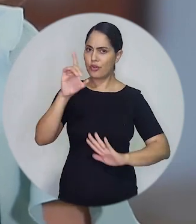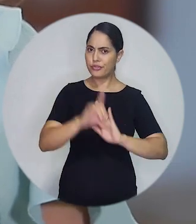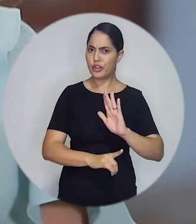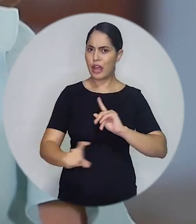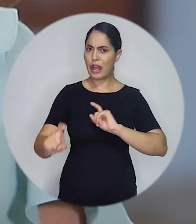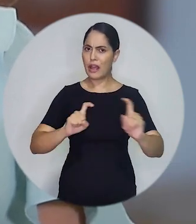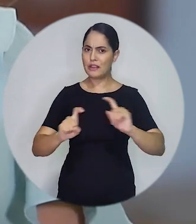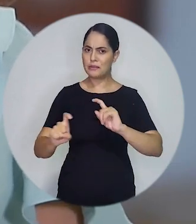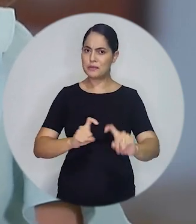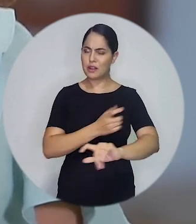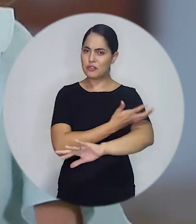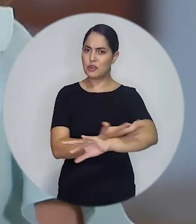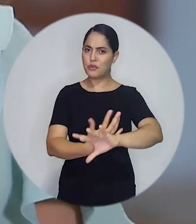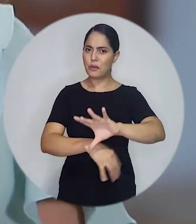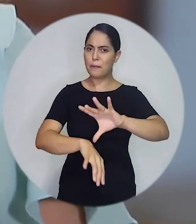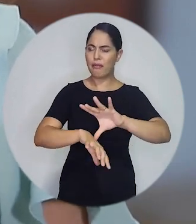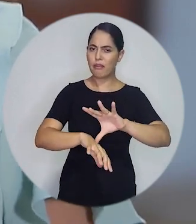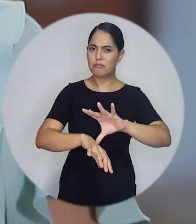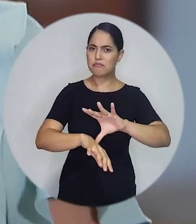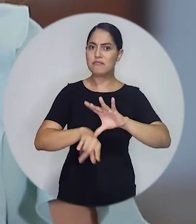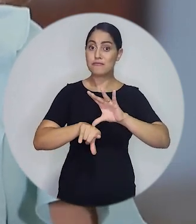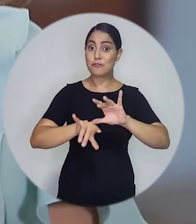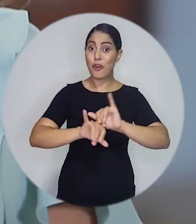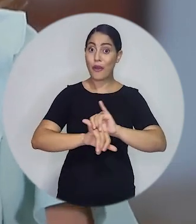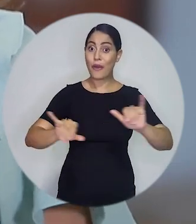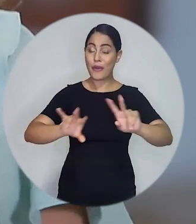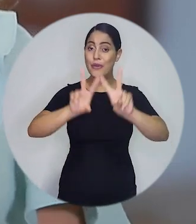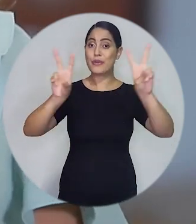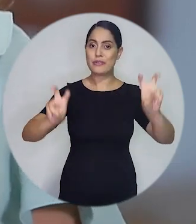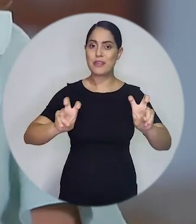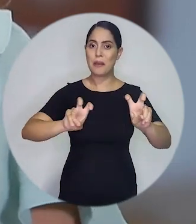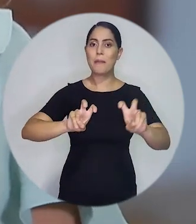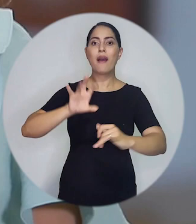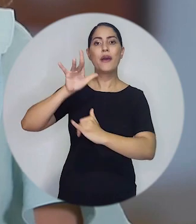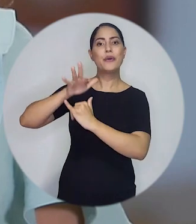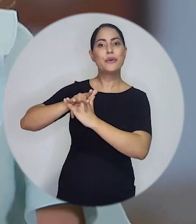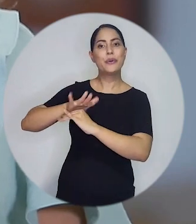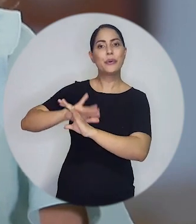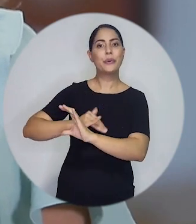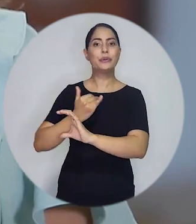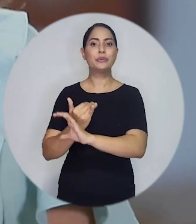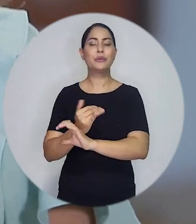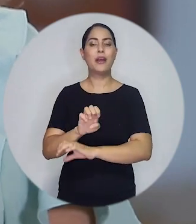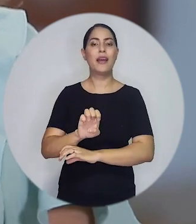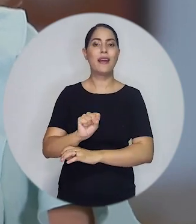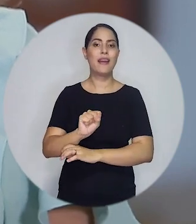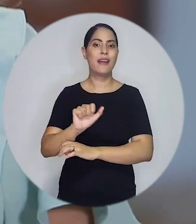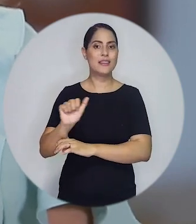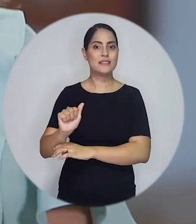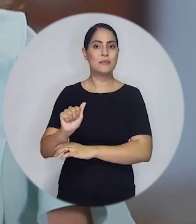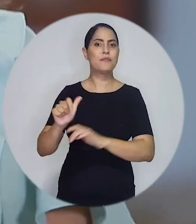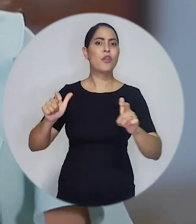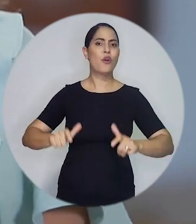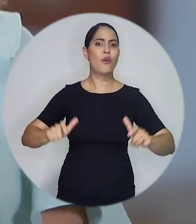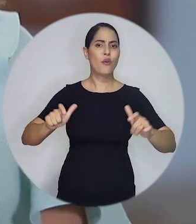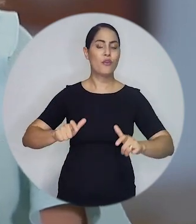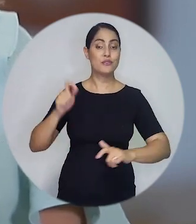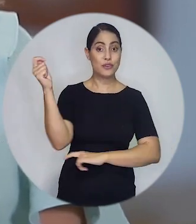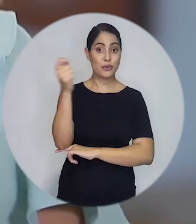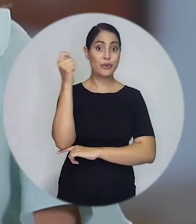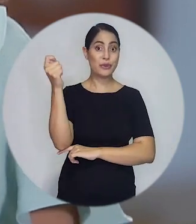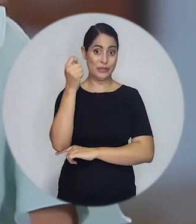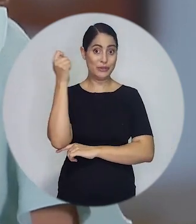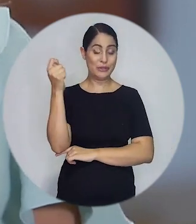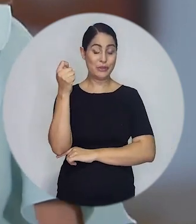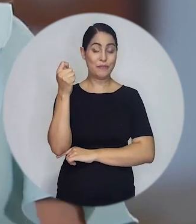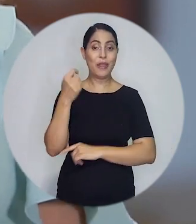Atualidades do direito administrativo ambiental. Esse foi o tema de mais um evento virtual realizado no canal do YouTube da seccional da OAB do